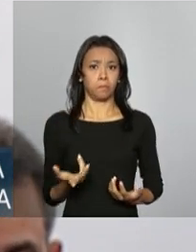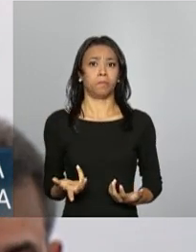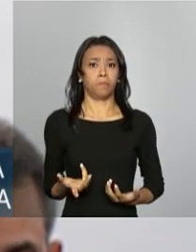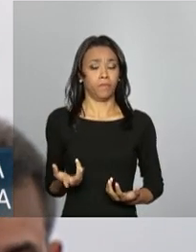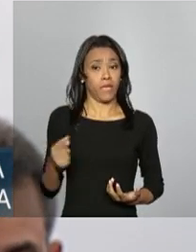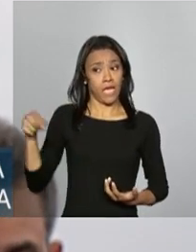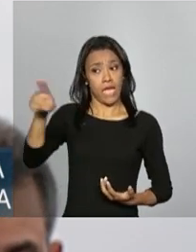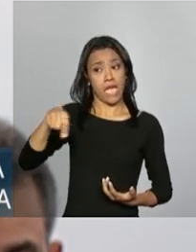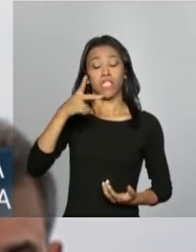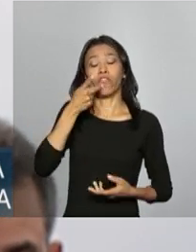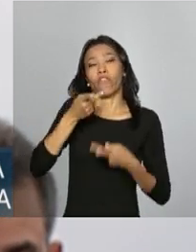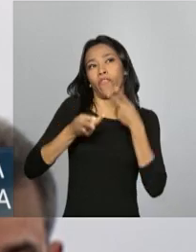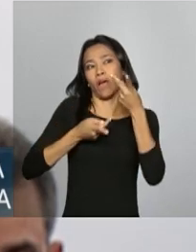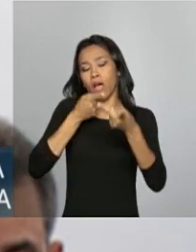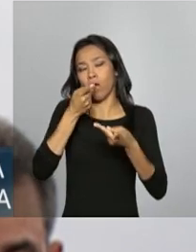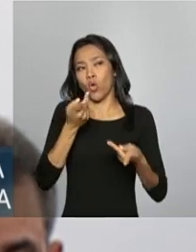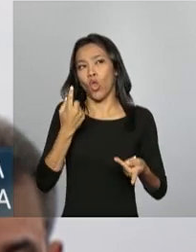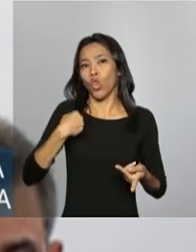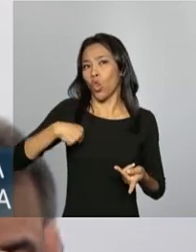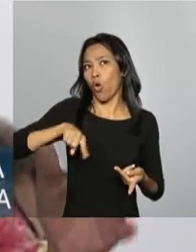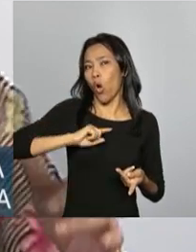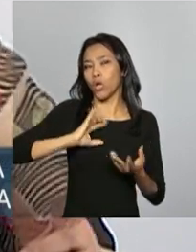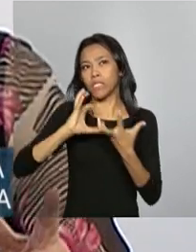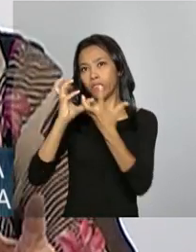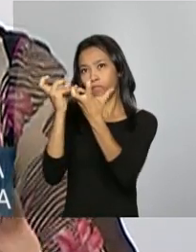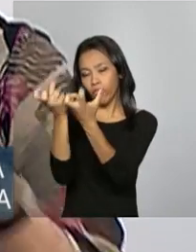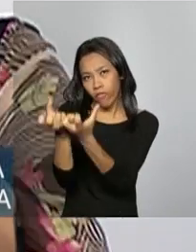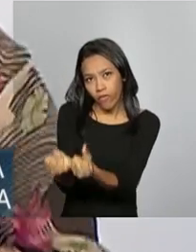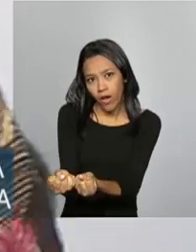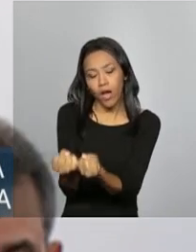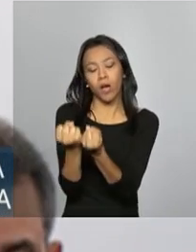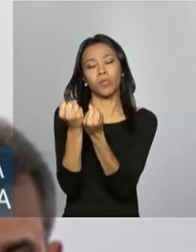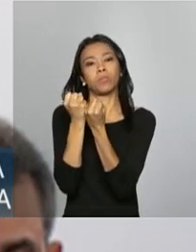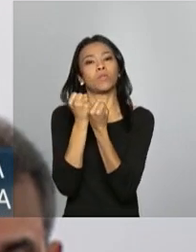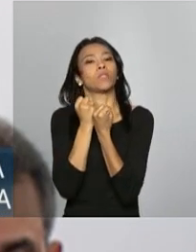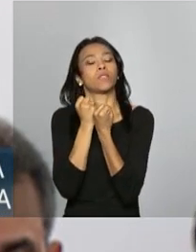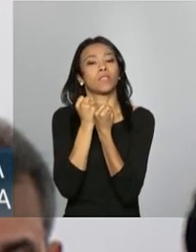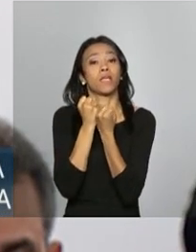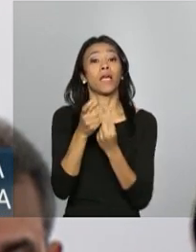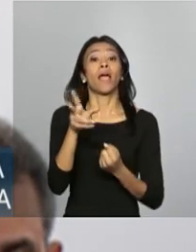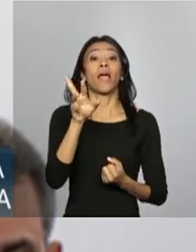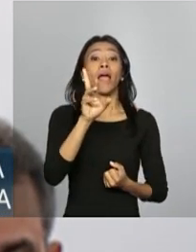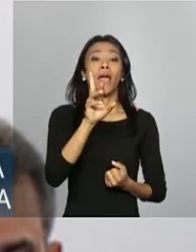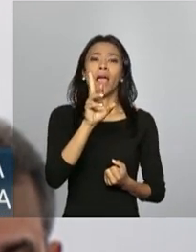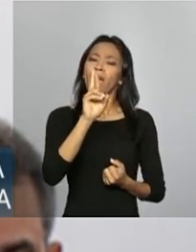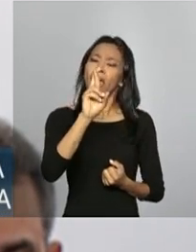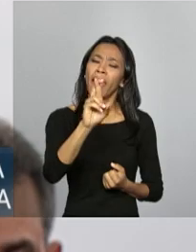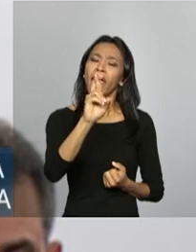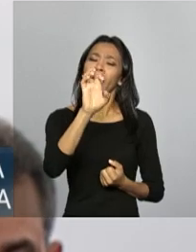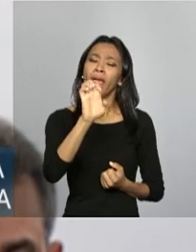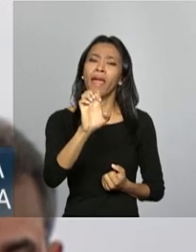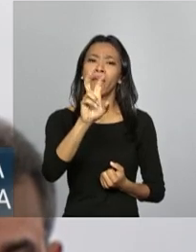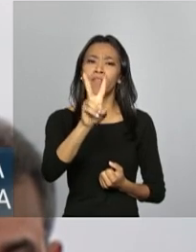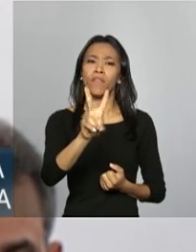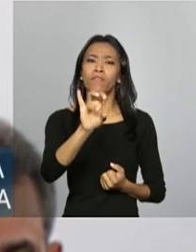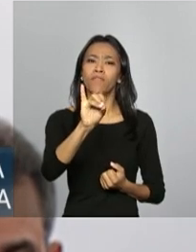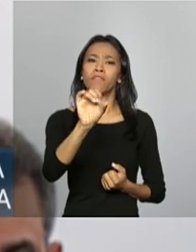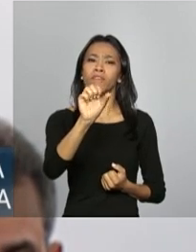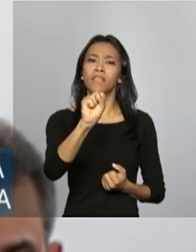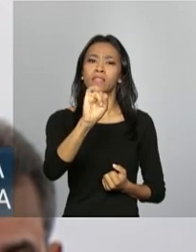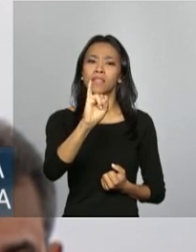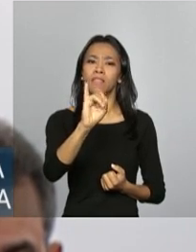Eles falam assim: nós vamos revisitar os programas sociais. O que, que é revisitar